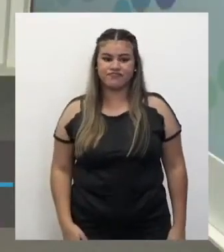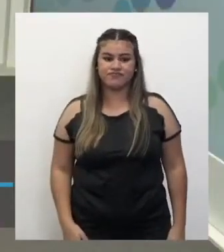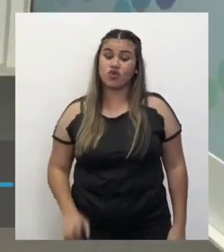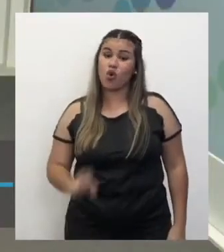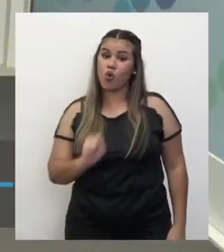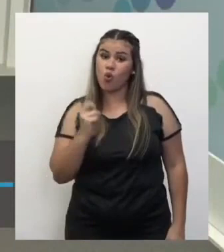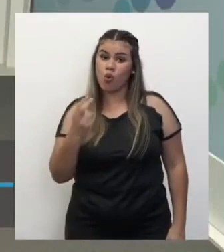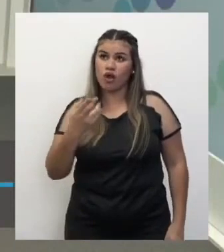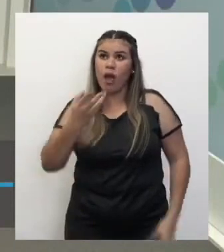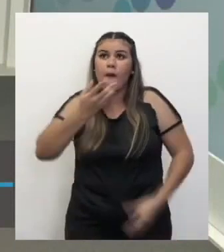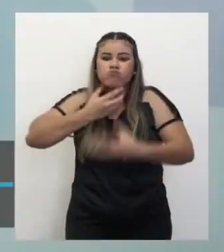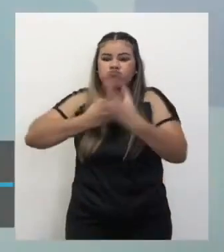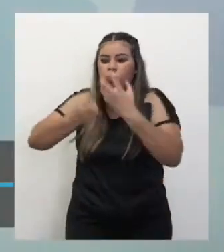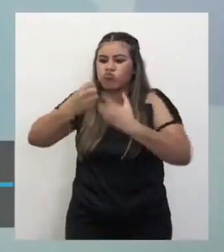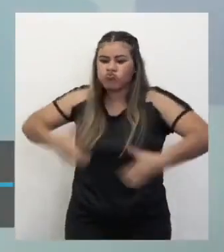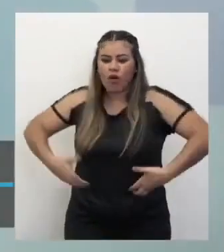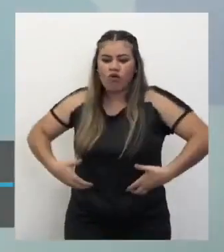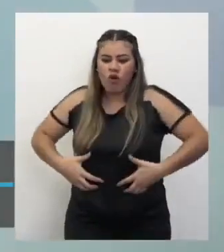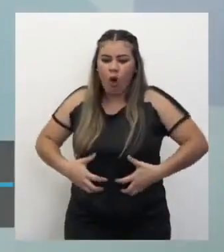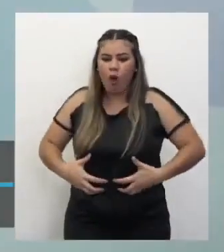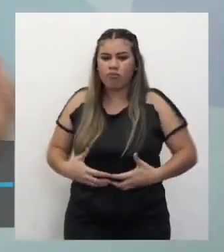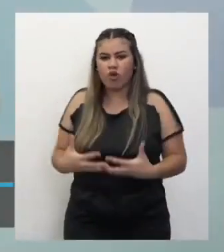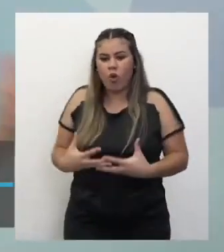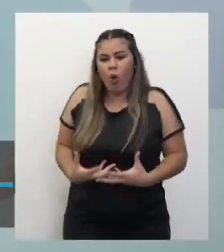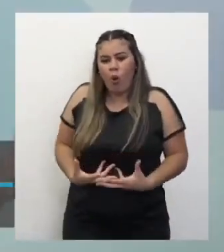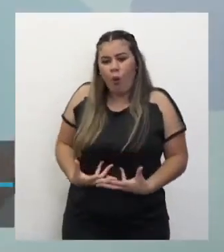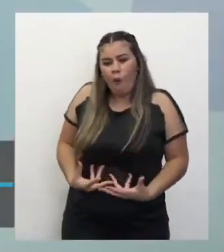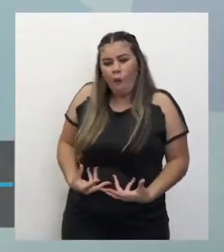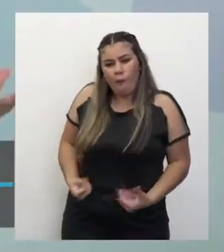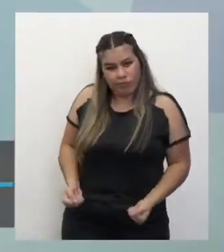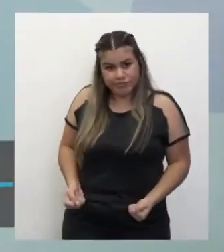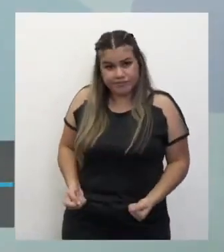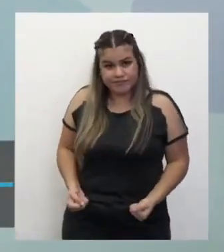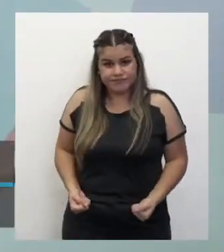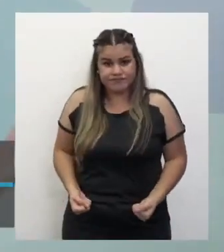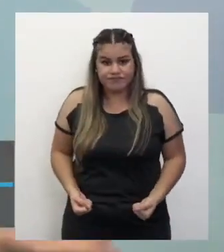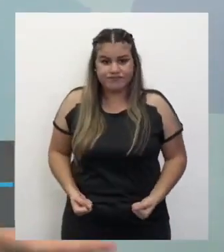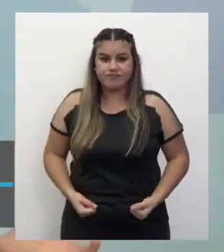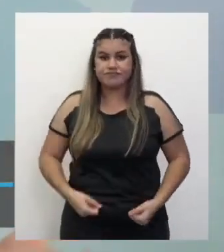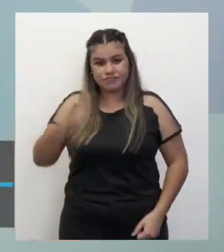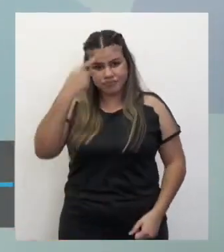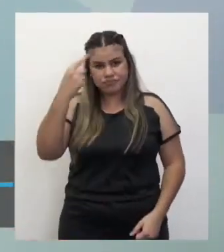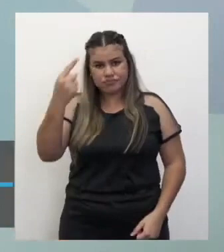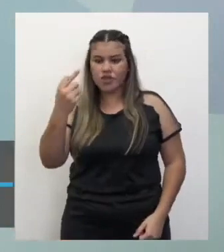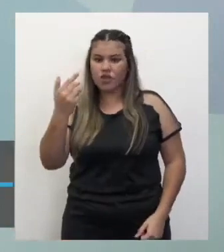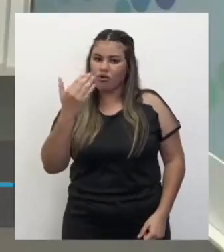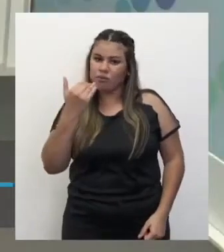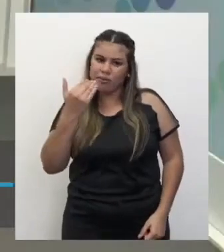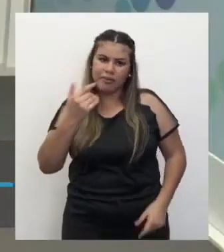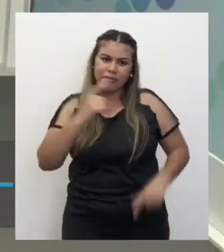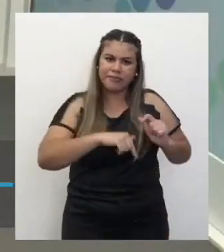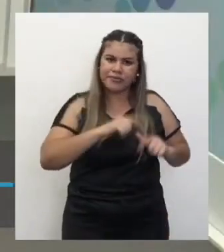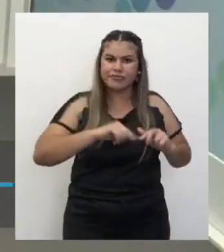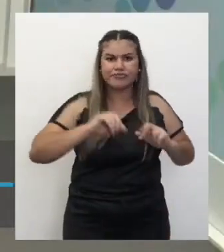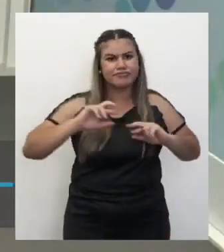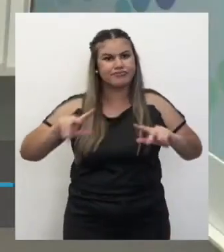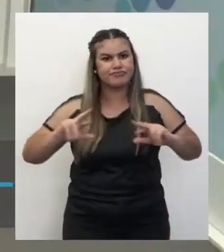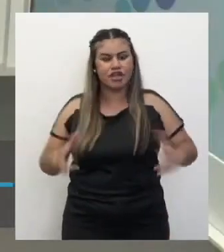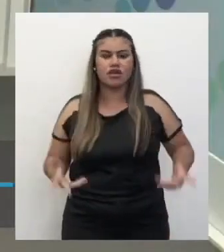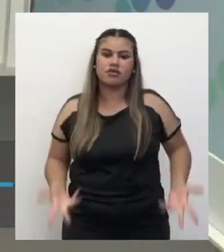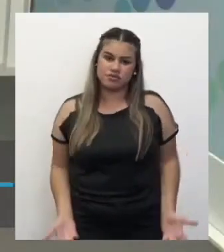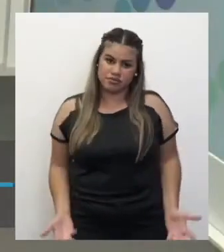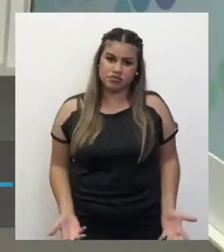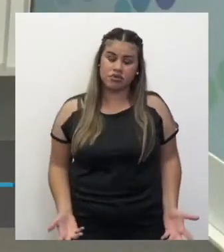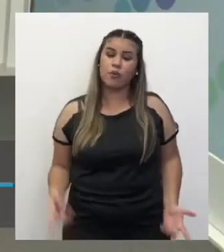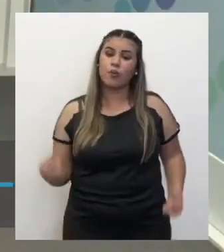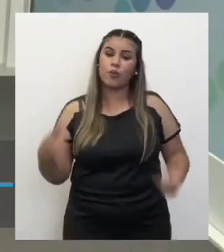o gosto, de matar a fome com prazer, né? Agora imagina essa situação, você vai considerar como comida nessa situação? Exato, por isso é chamado de